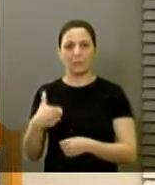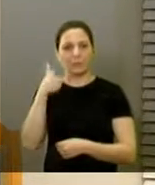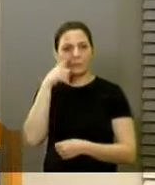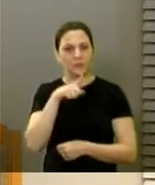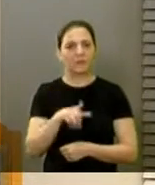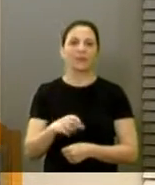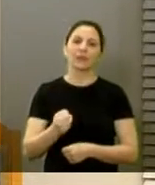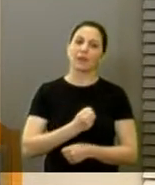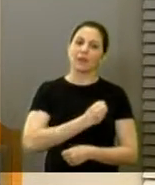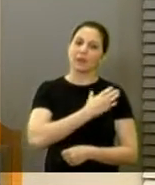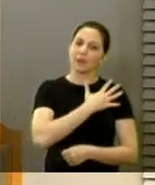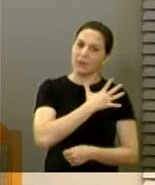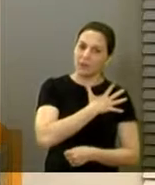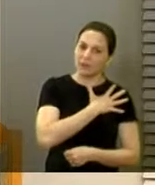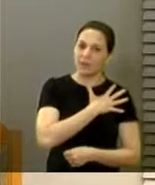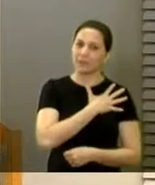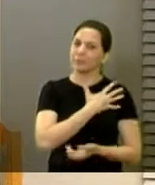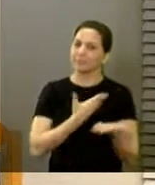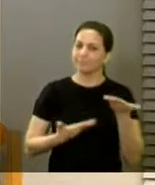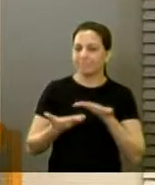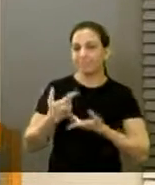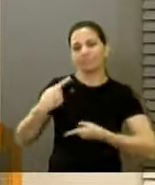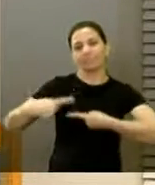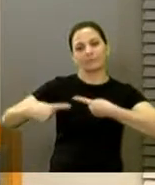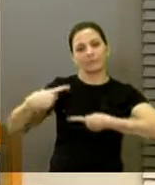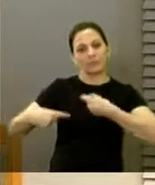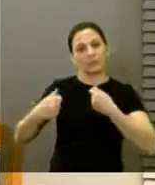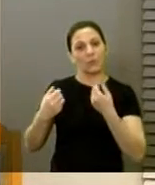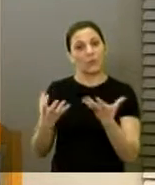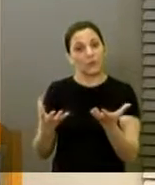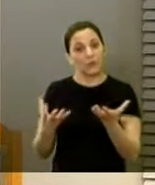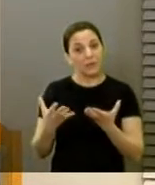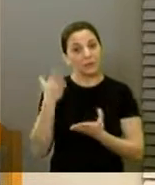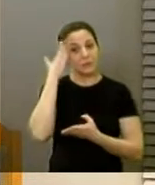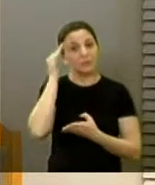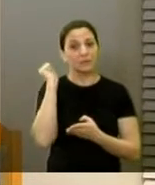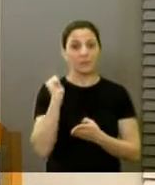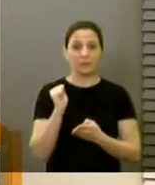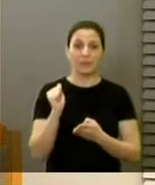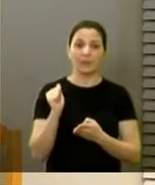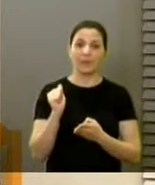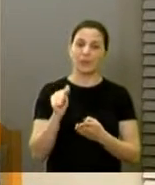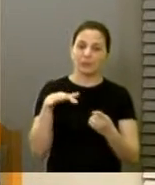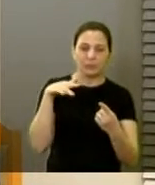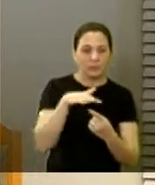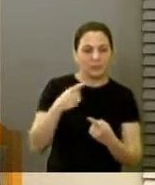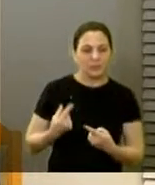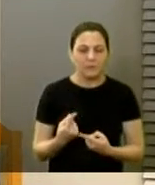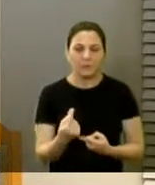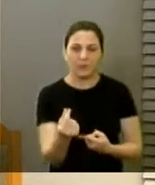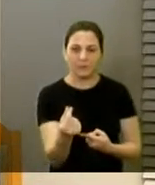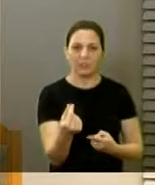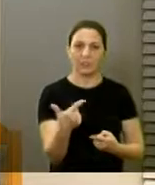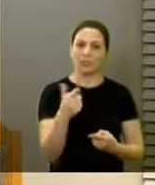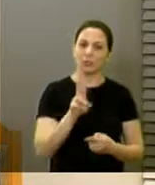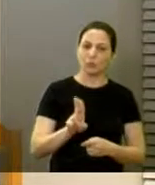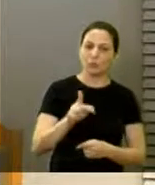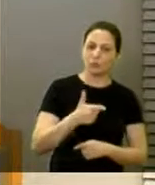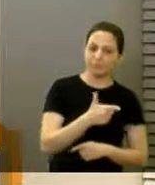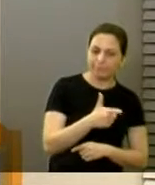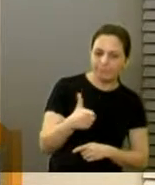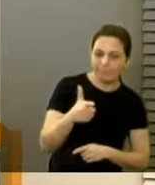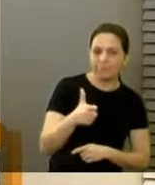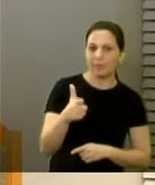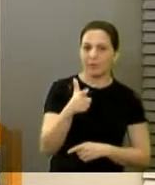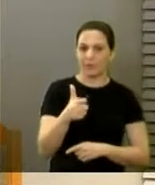que é da base eo tenente está envolvido nessa discussão nós queremos saber qual é o impacto financeiro que o armamento da guarda vai trazer